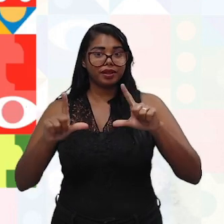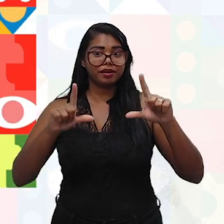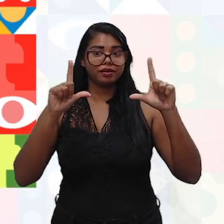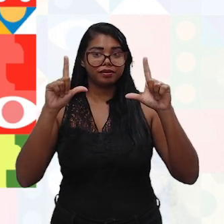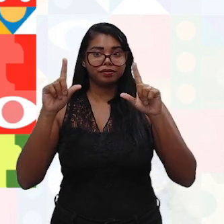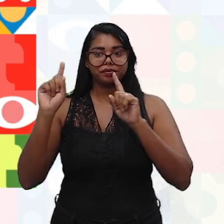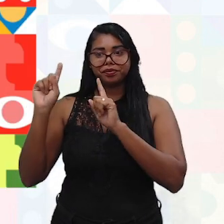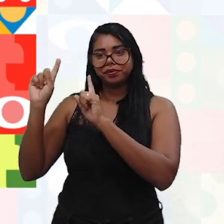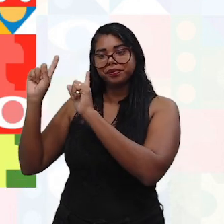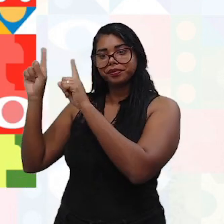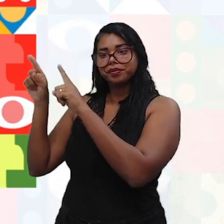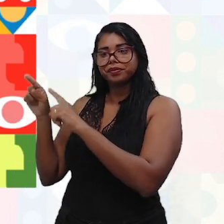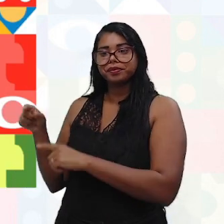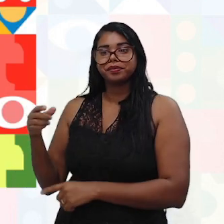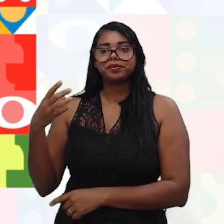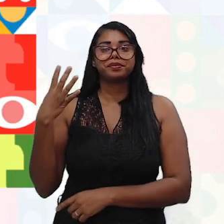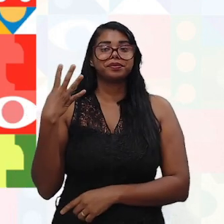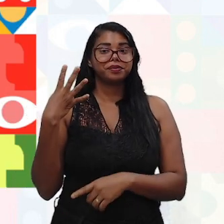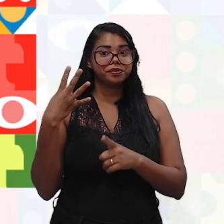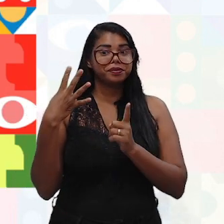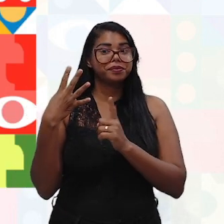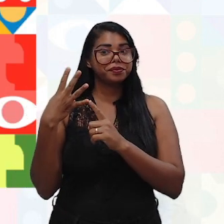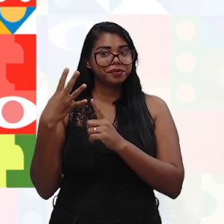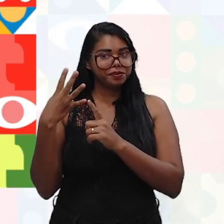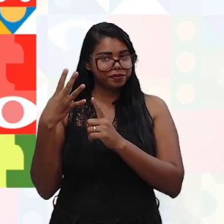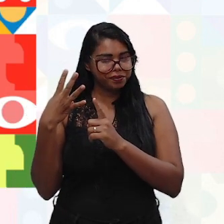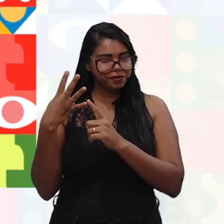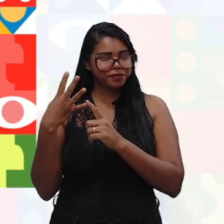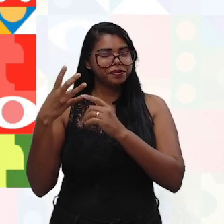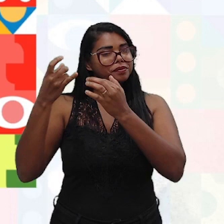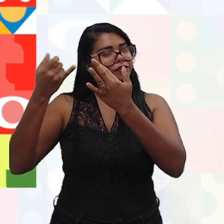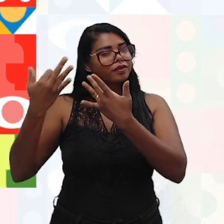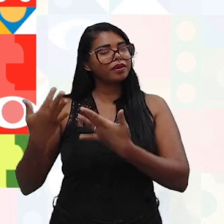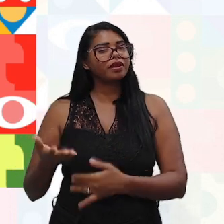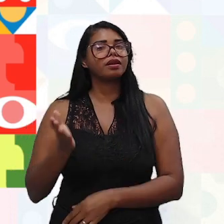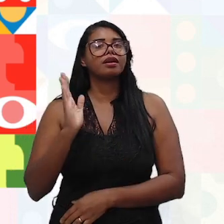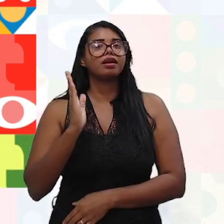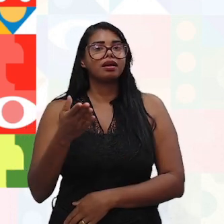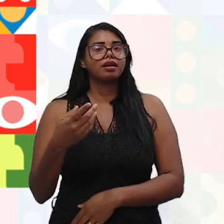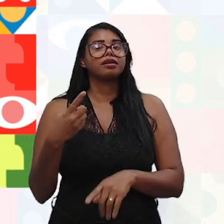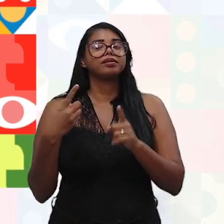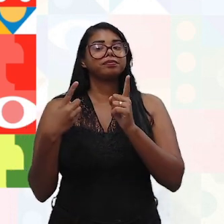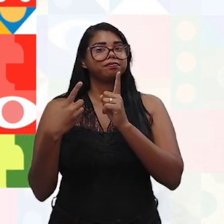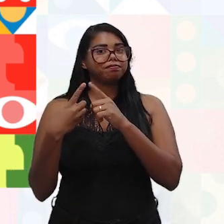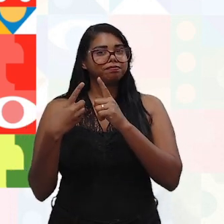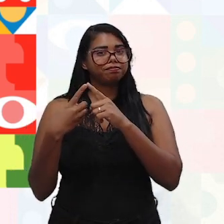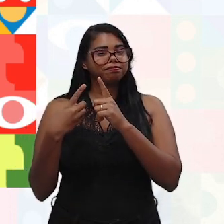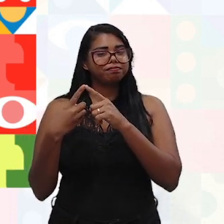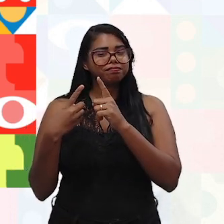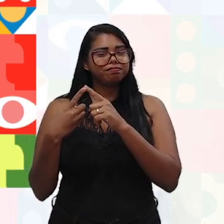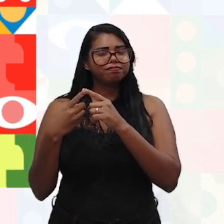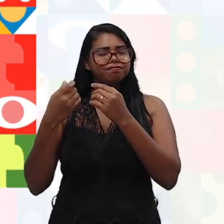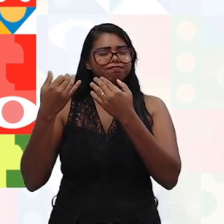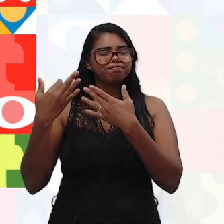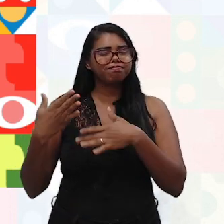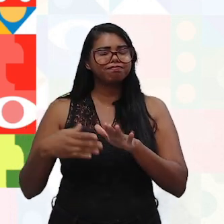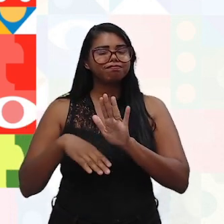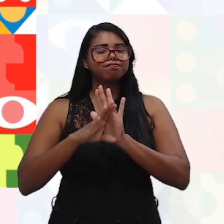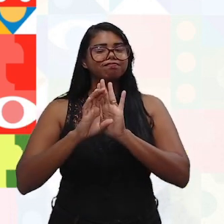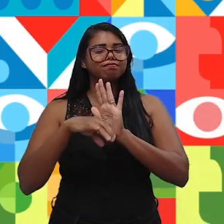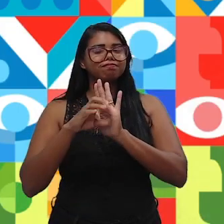vai ter 4 unidades, como eu já falei anteriormente, onde a primeira a gente vai tratar ali aqueles conceitos